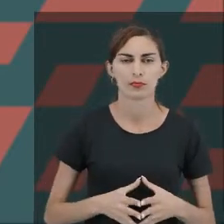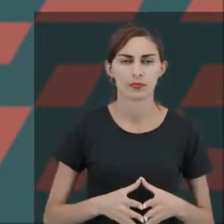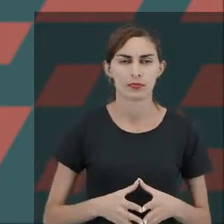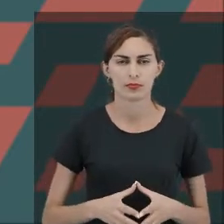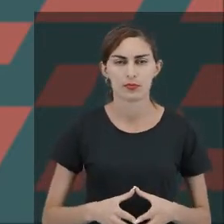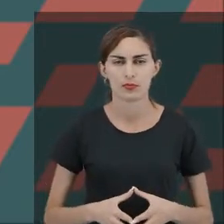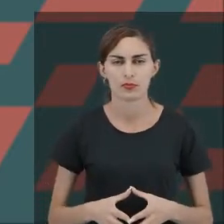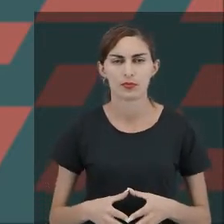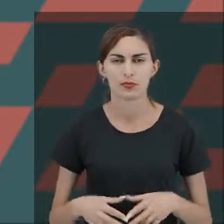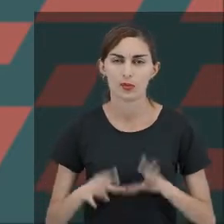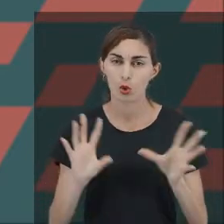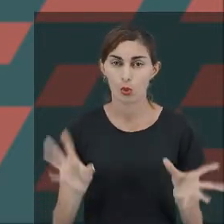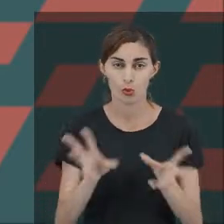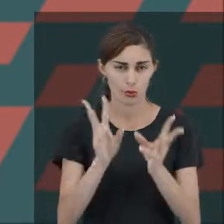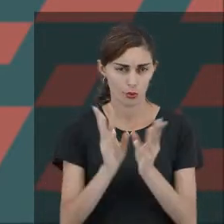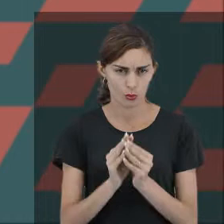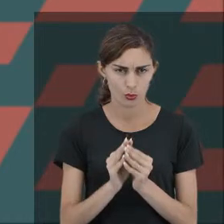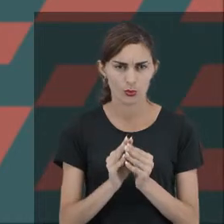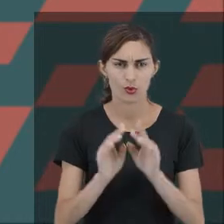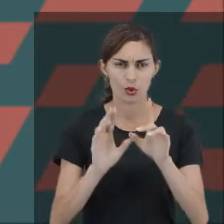deixa de ser a suspeita.